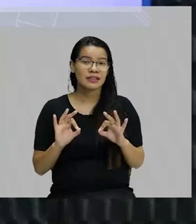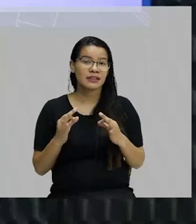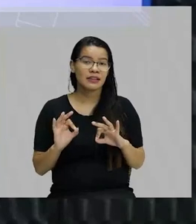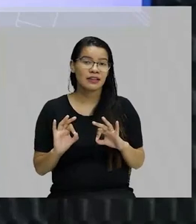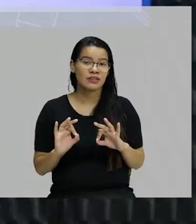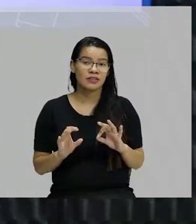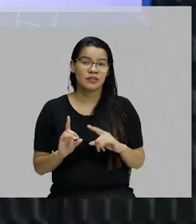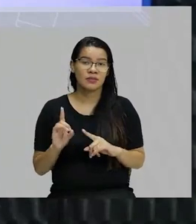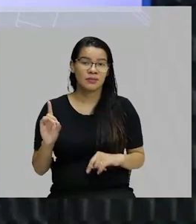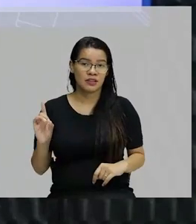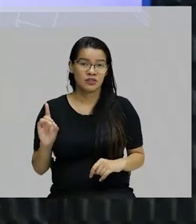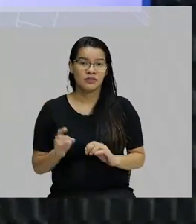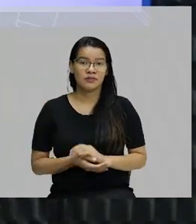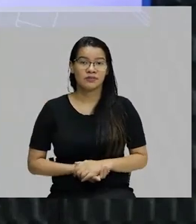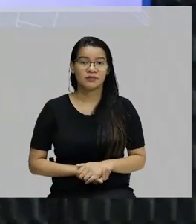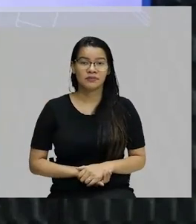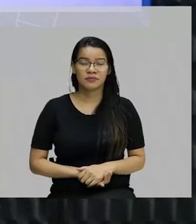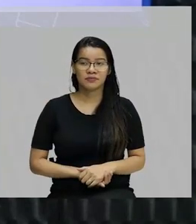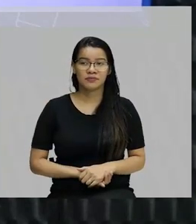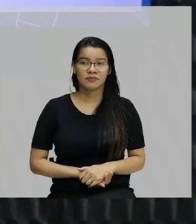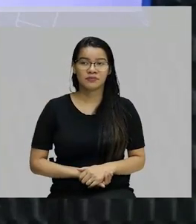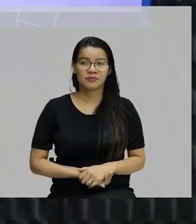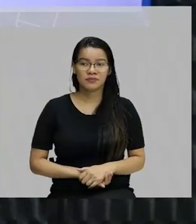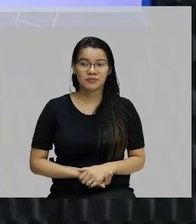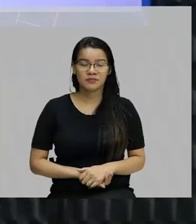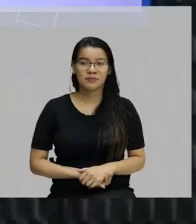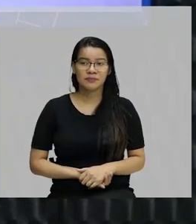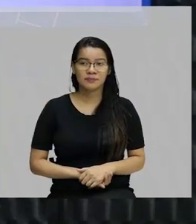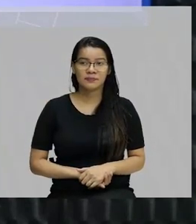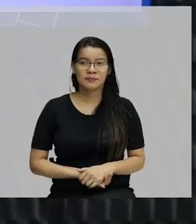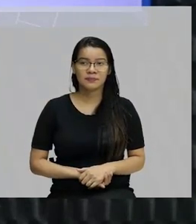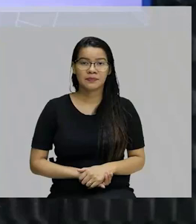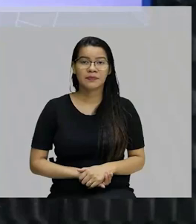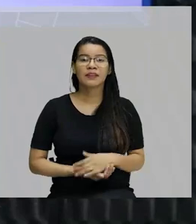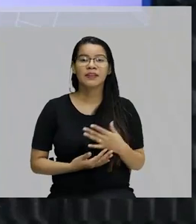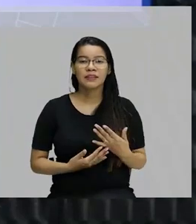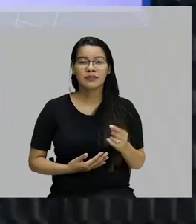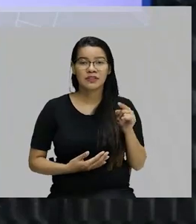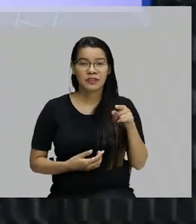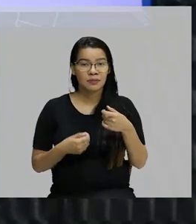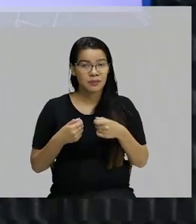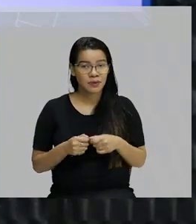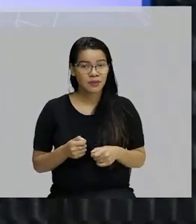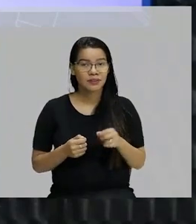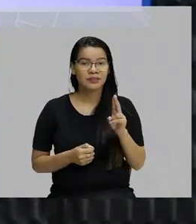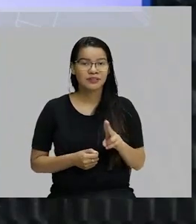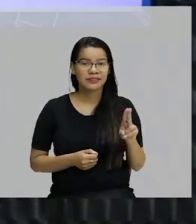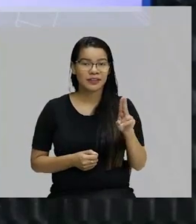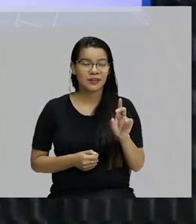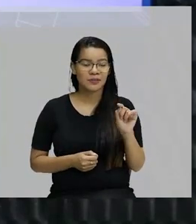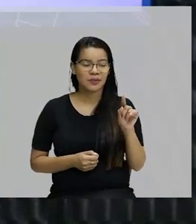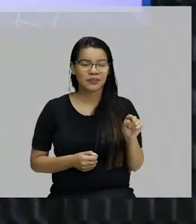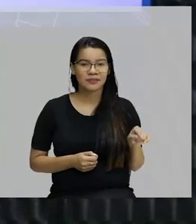forem orações Independentes Tá certo uma não depende da outra e aí sim vocês podem utilizar o ponto